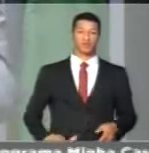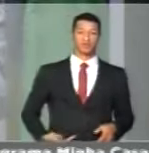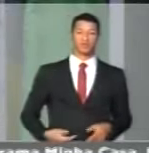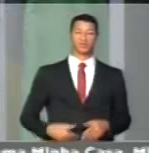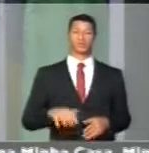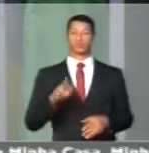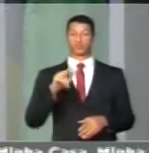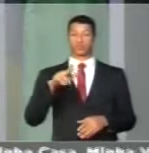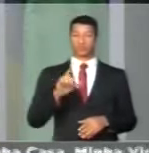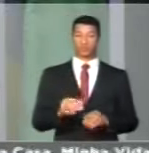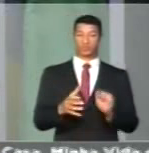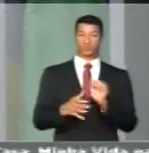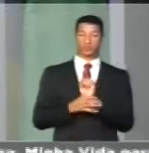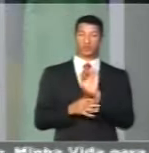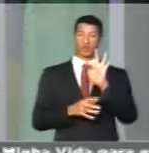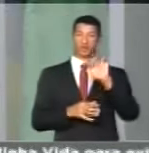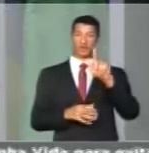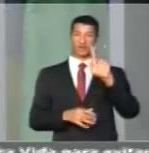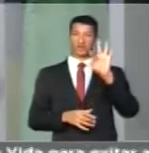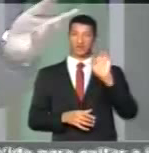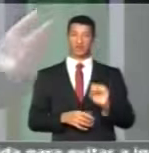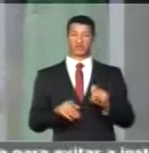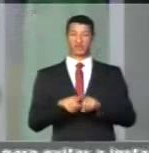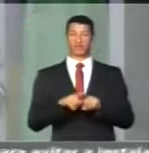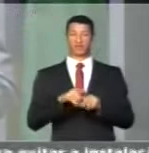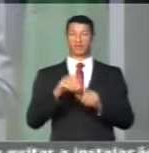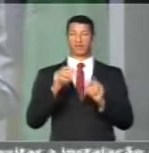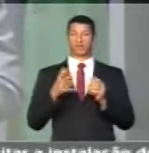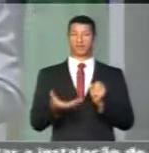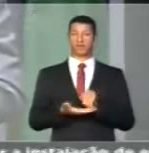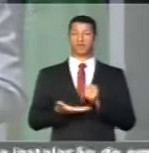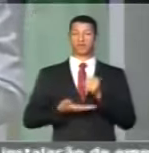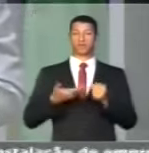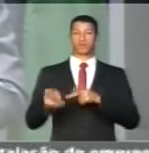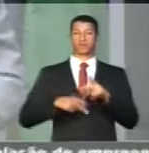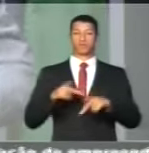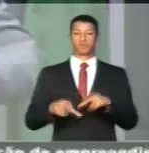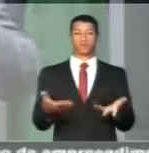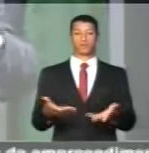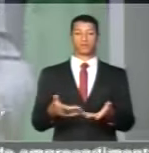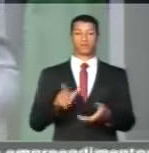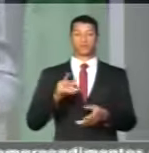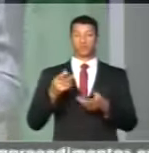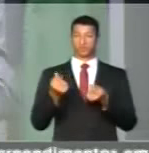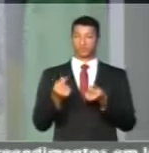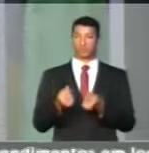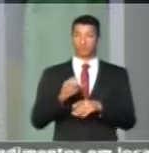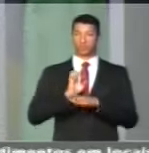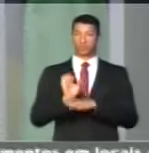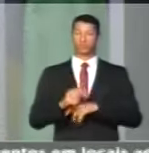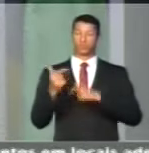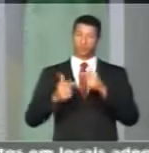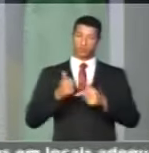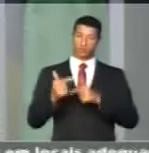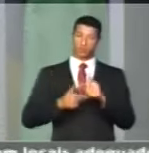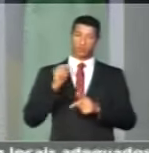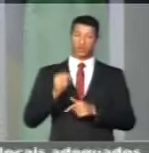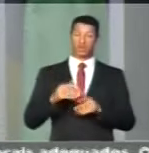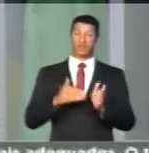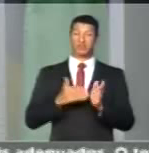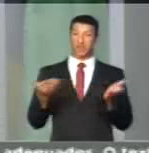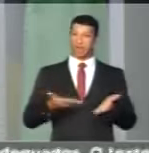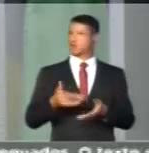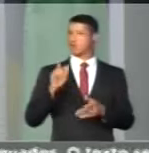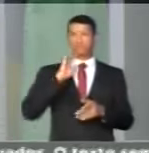do Fundo de Garantia dos Trabalhadores, do Fundo de Amparo ao Trabalhador do FAT. São os recursos dos trabalhadores que até